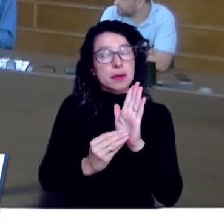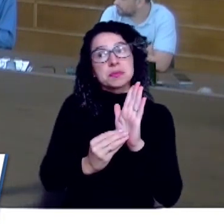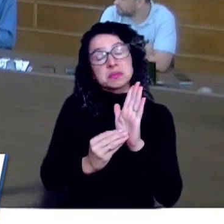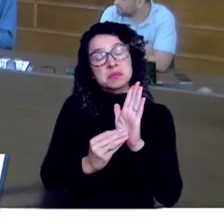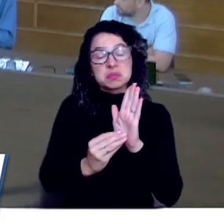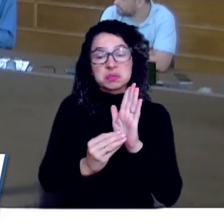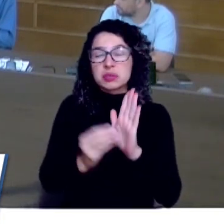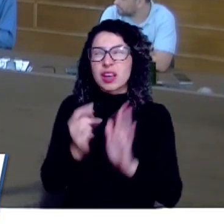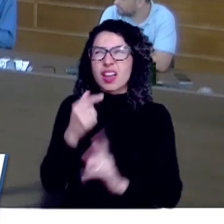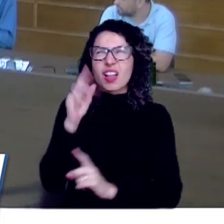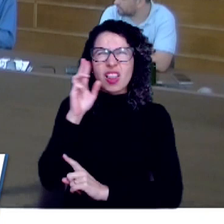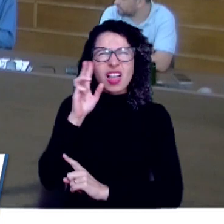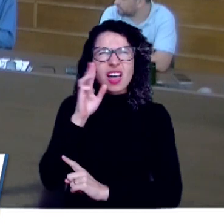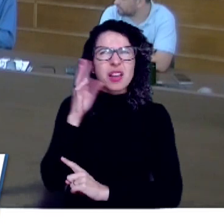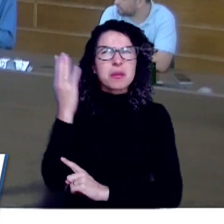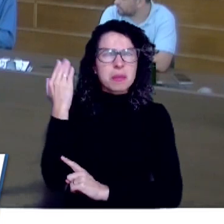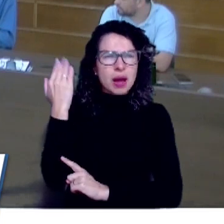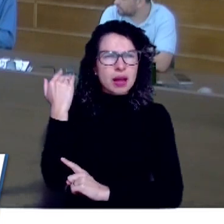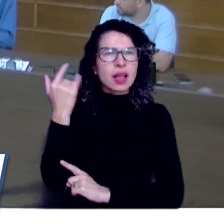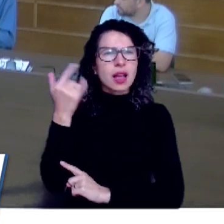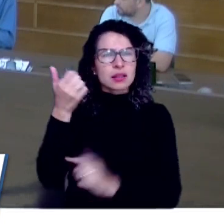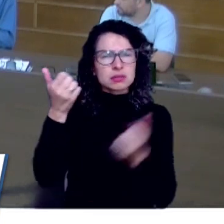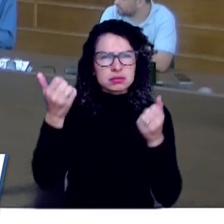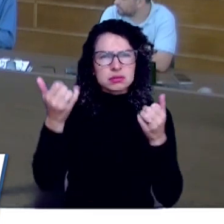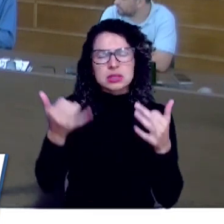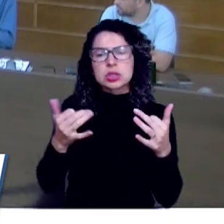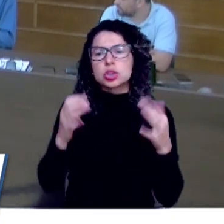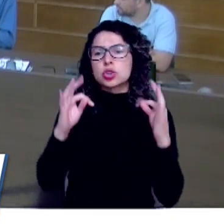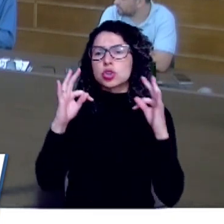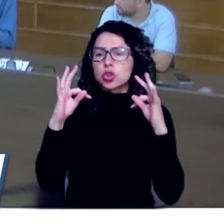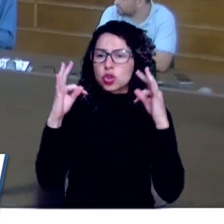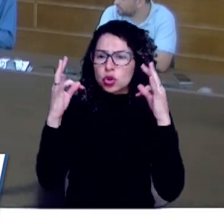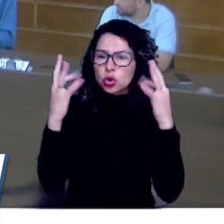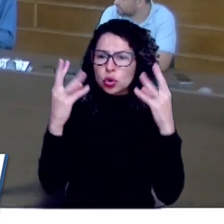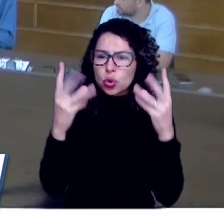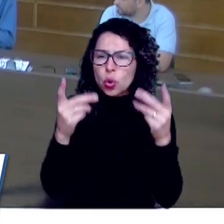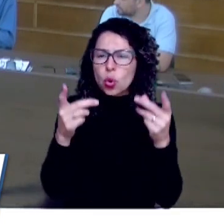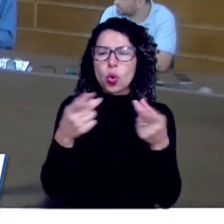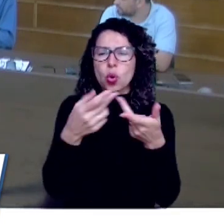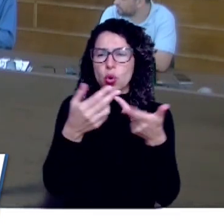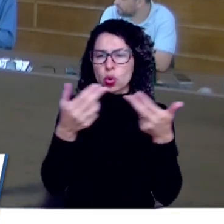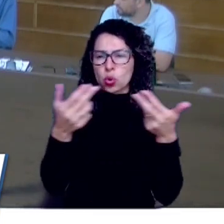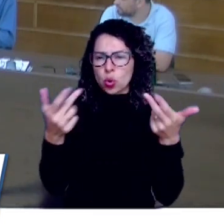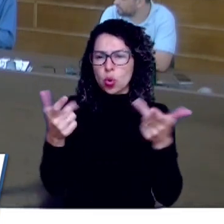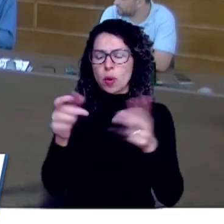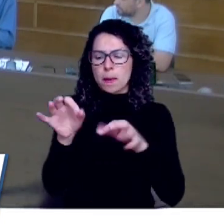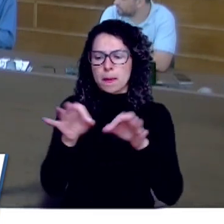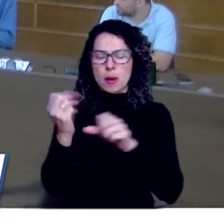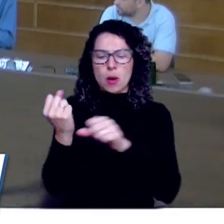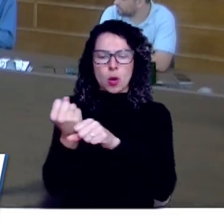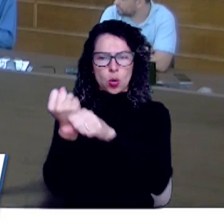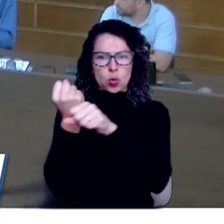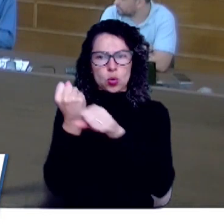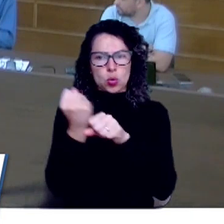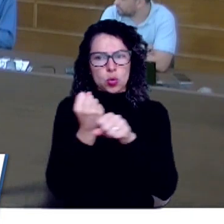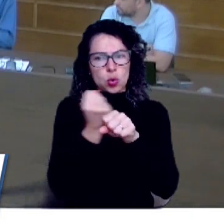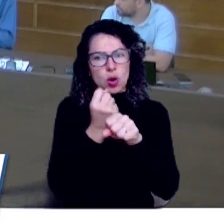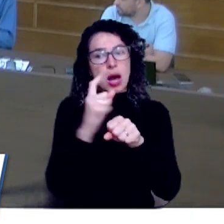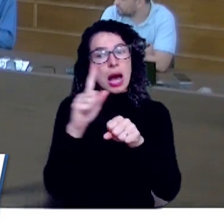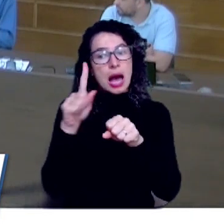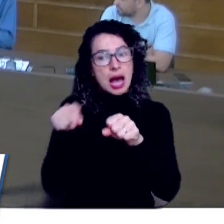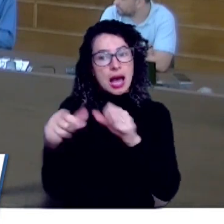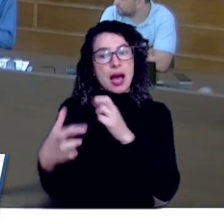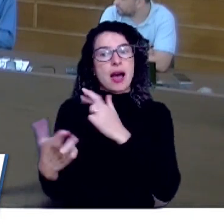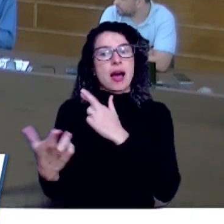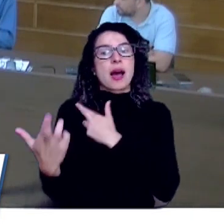lembramos e que foi dito na época, todas essas benfeitorias que deveriam ser feitas seria responsabilidade da